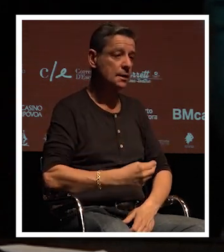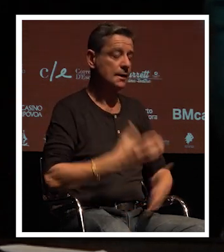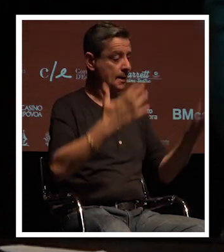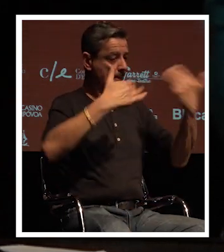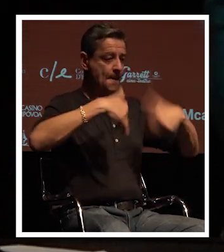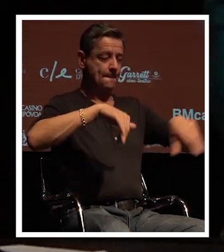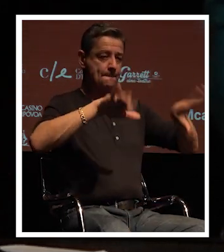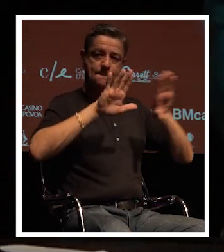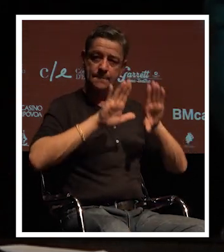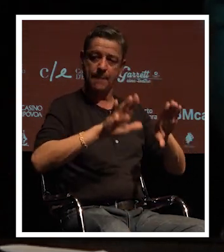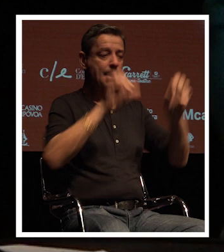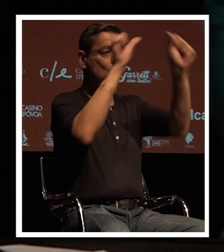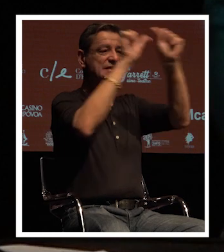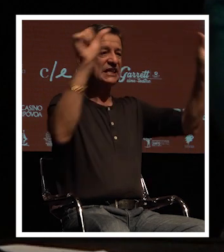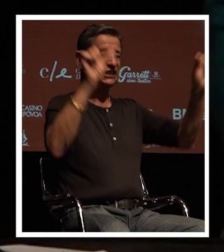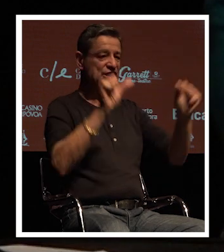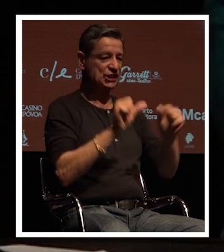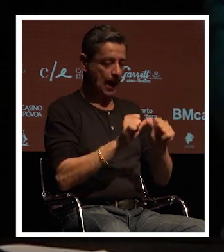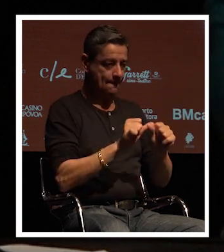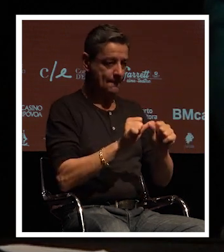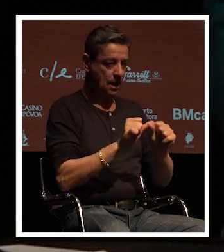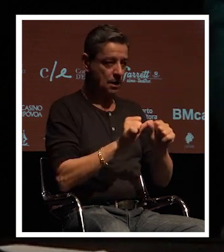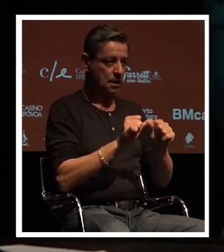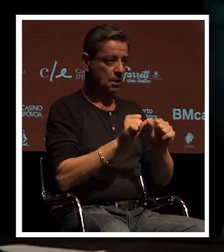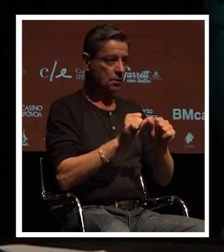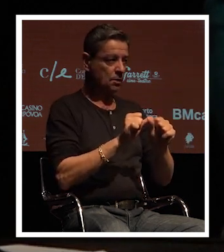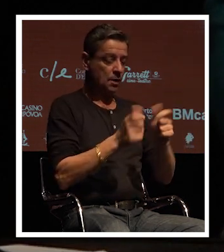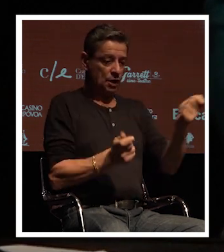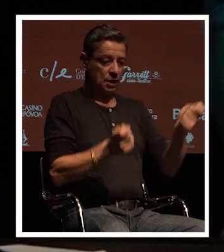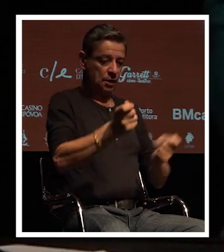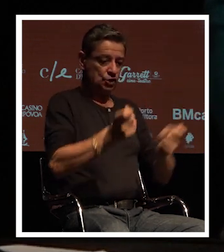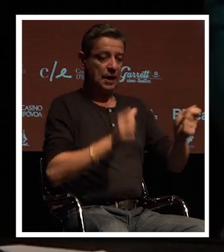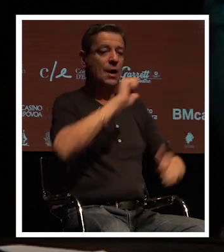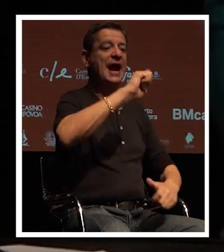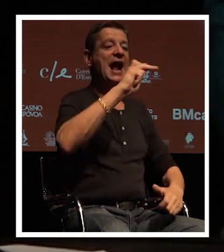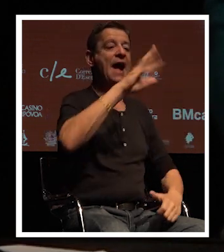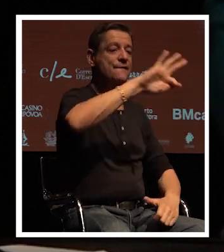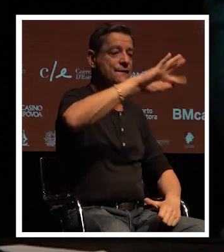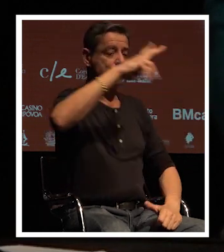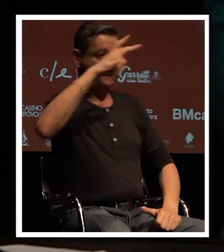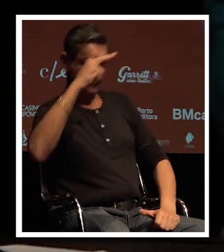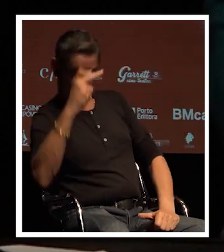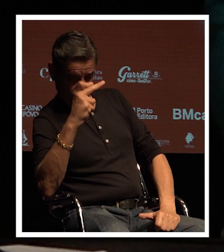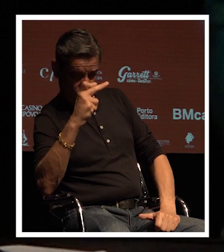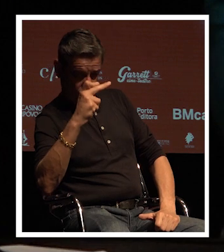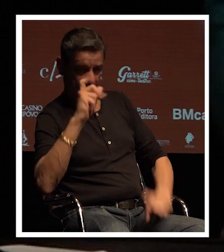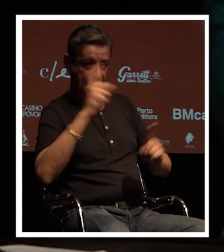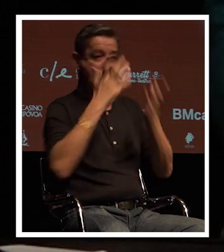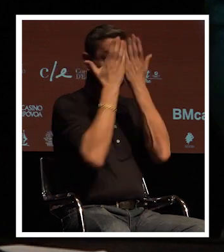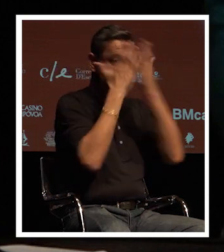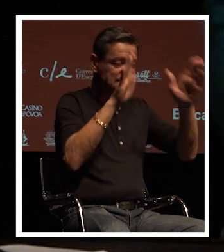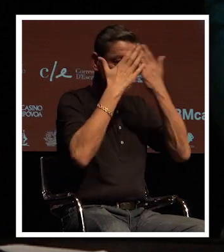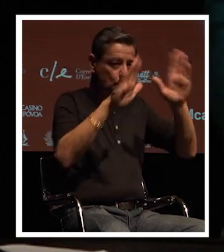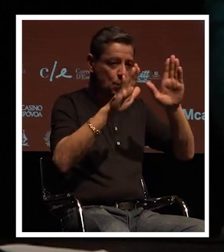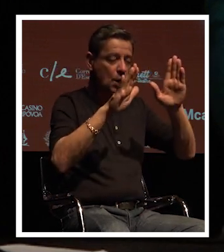tecnofeudalismo a um a um sistema que é de facto gerido pelos gafa e os gafa são Google Amazon Facebook e